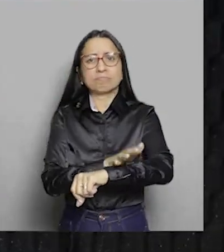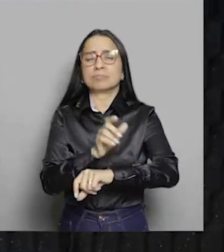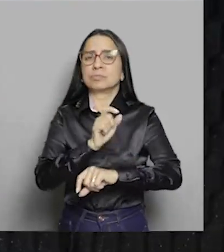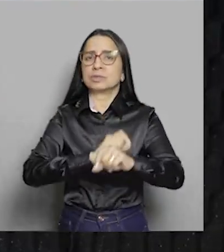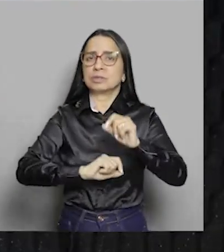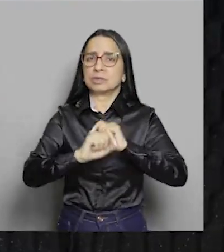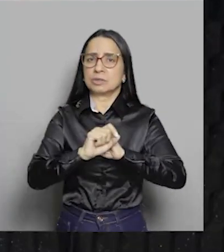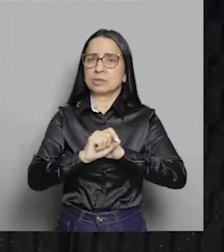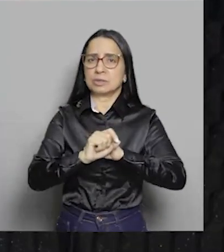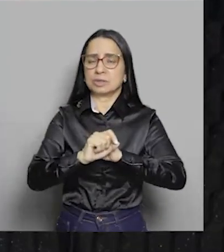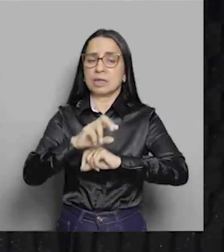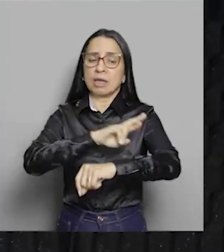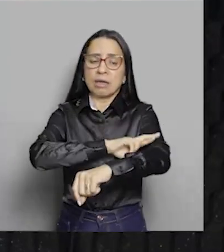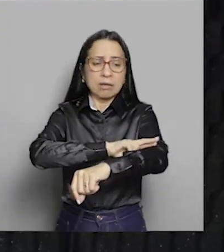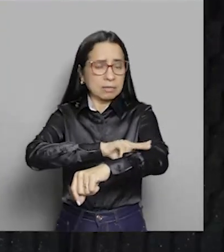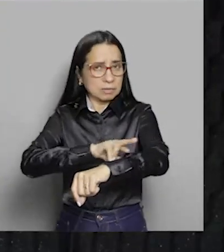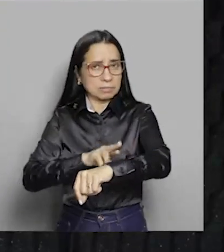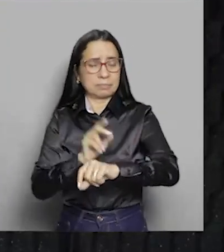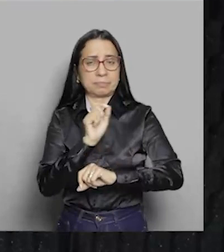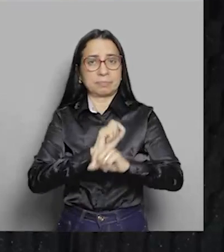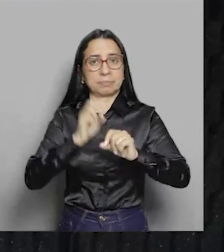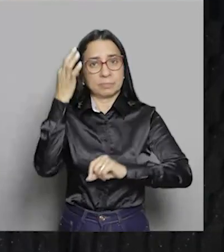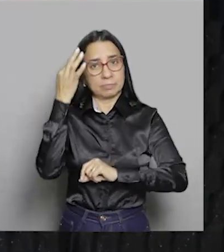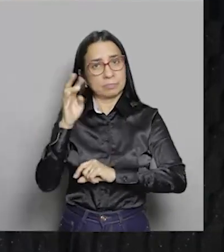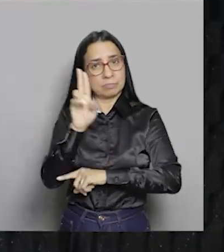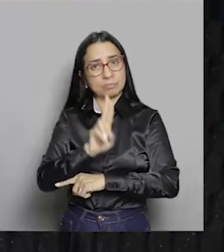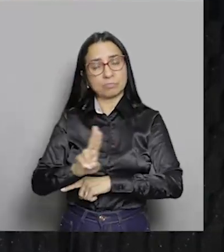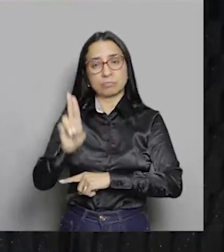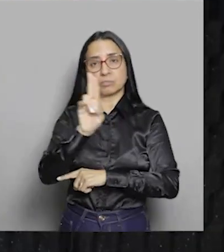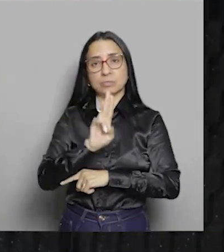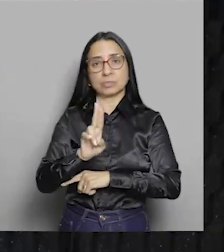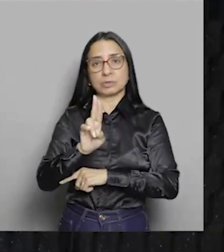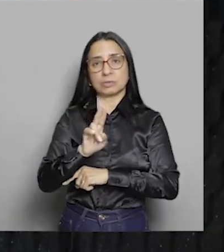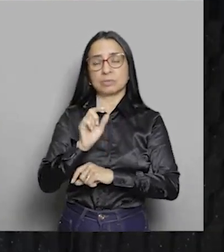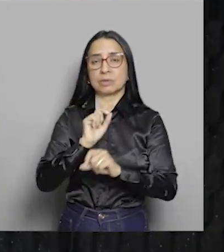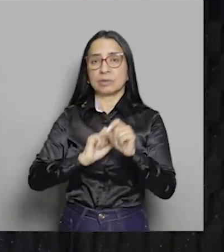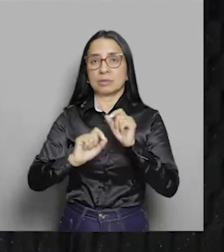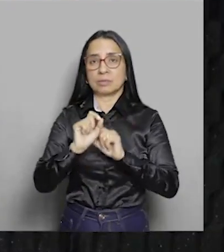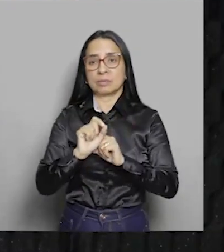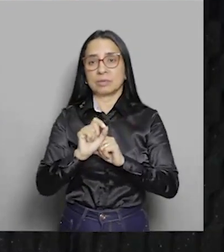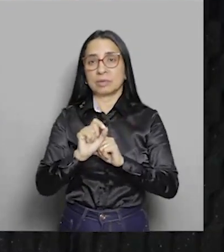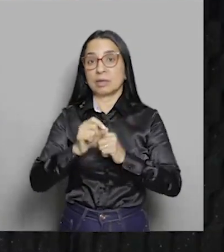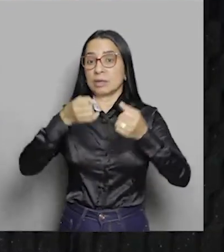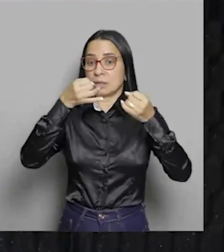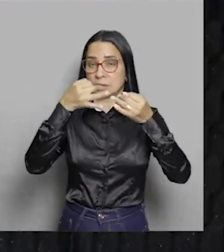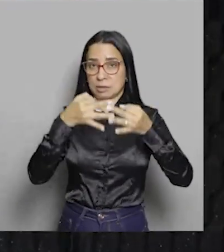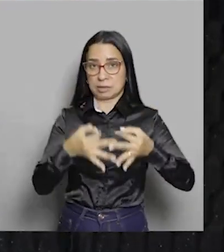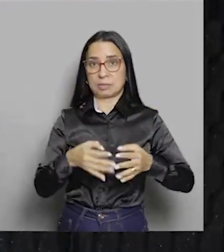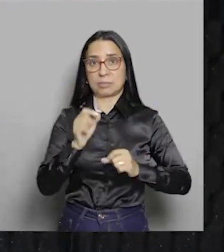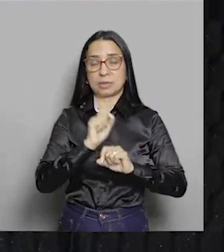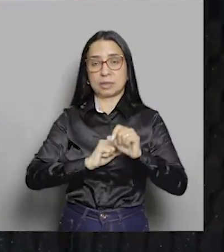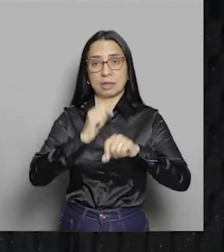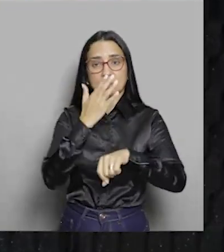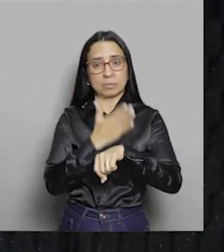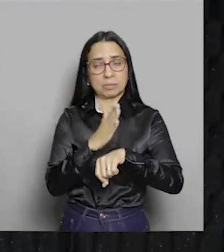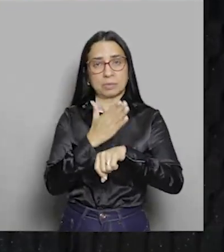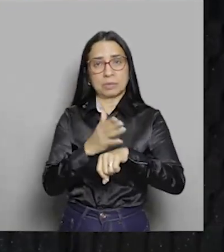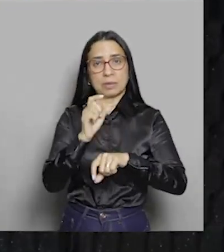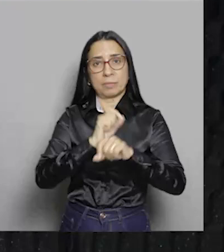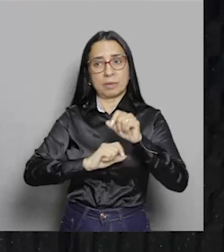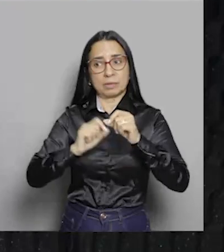teorias raciais, são teorias que eles estão utilizando para o quê? Justificar as suas ações